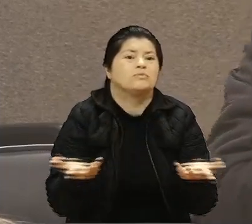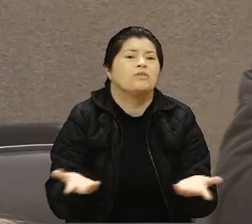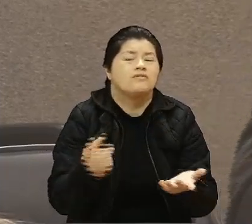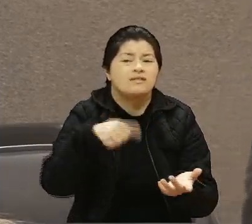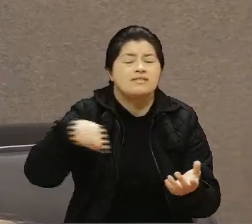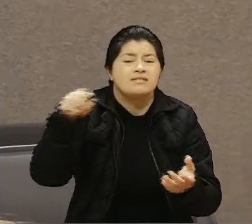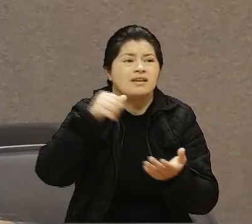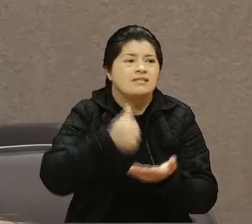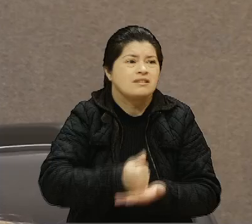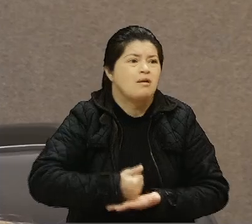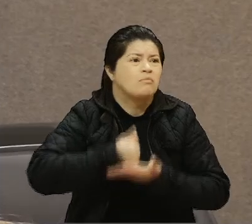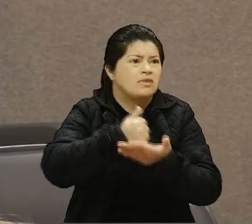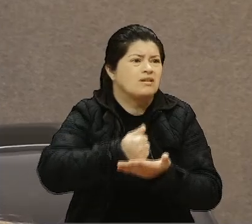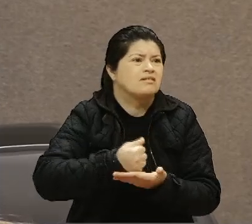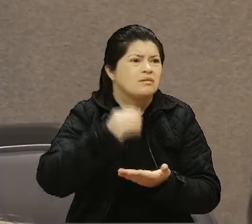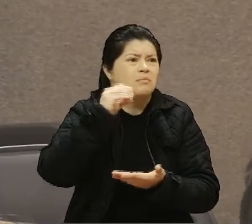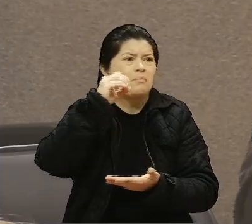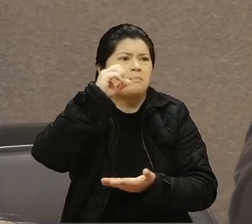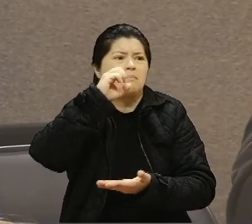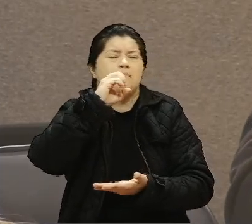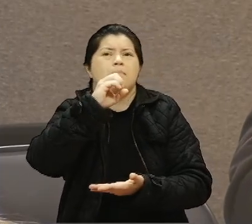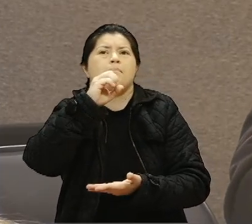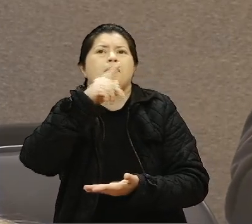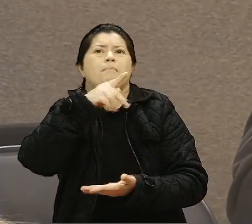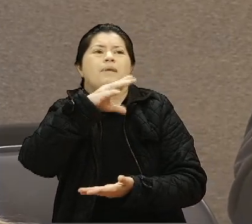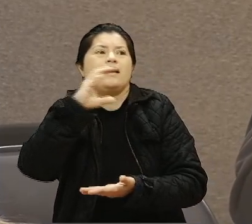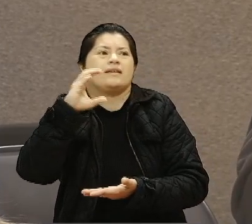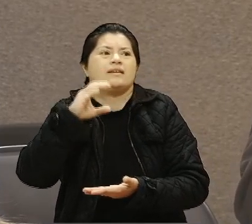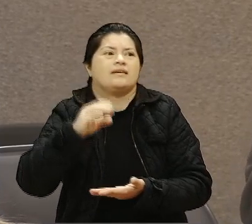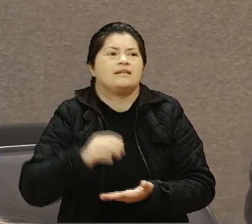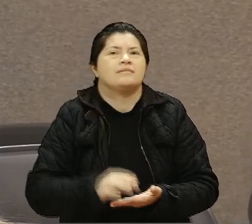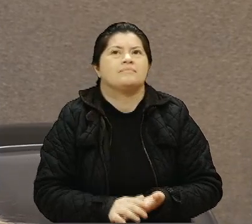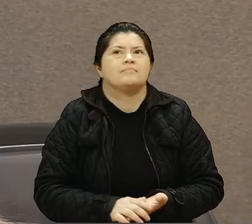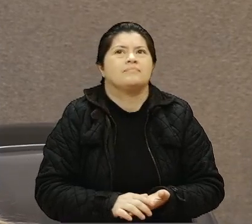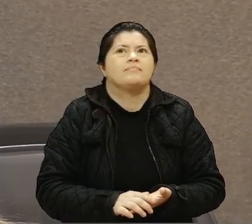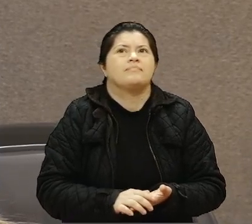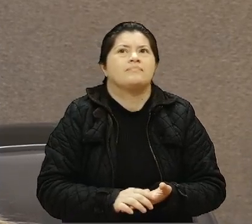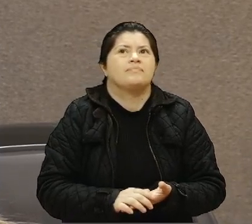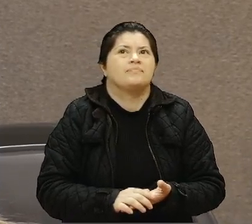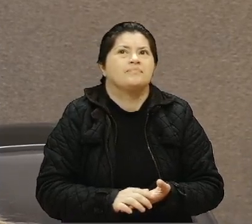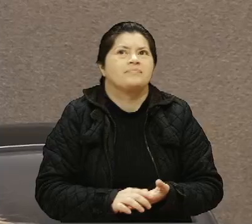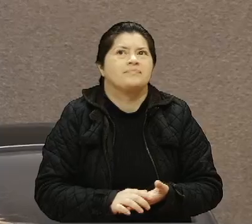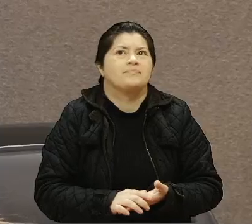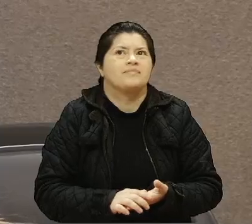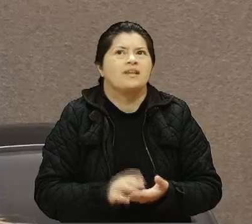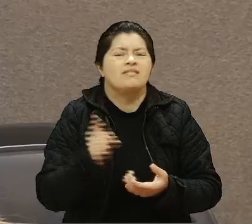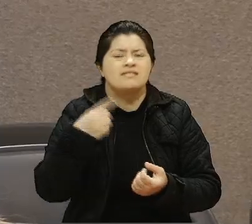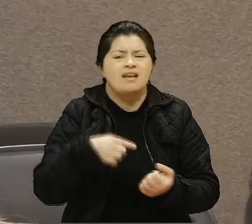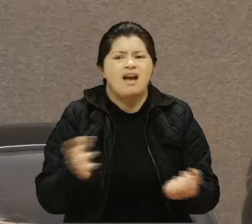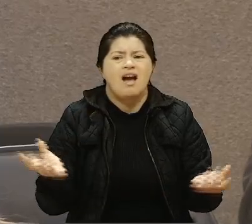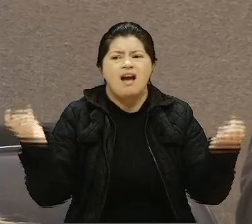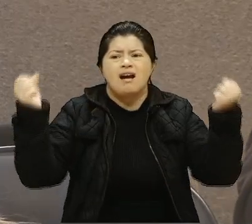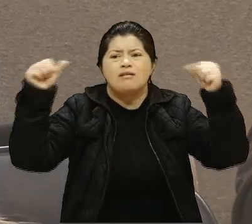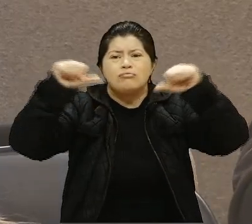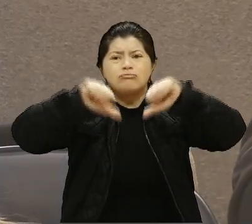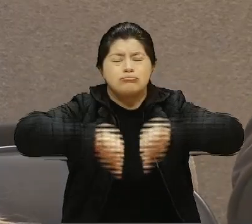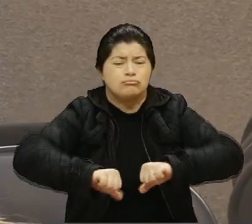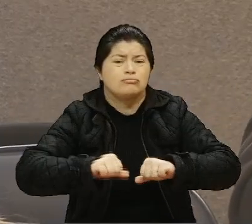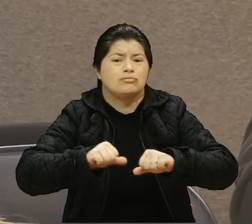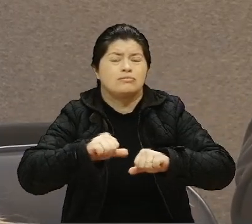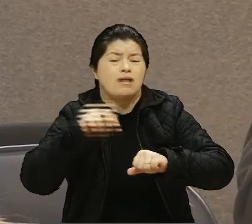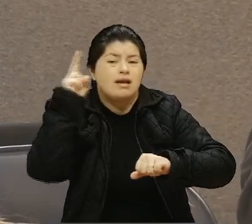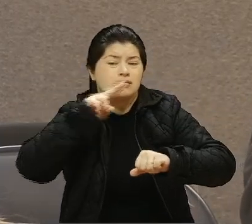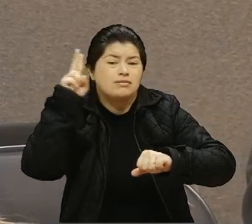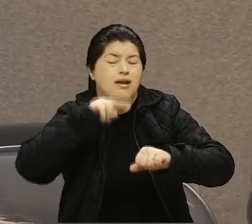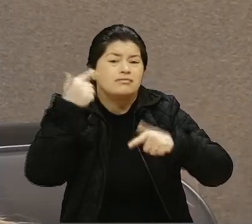apoiando bandido como quem está apoiando bandido. Porque o Temer foi o que avacalhou com a nossa história do trabalhismo,